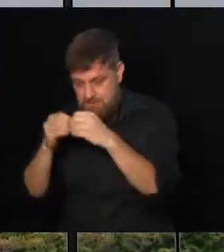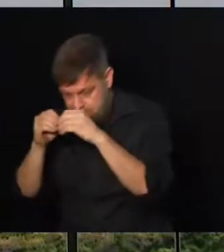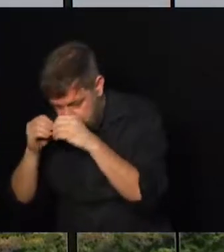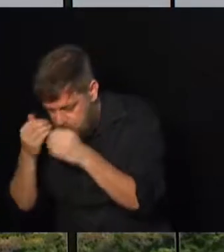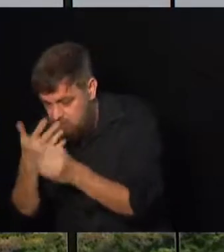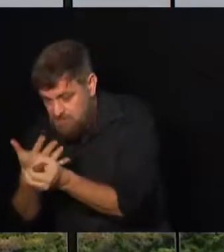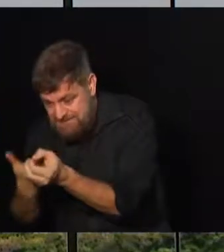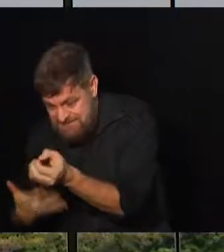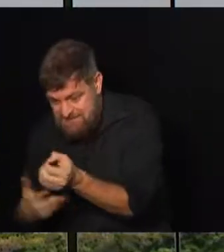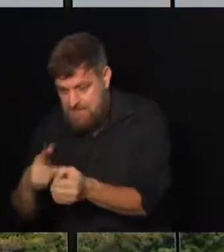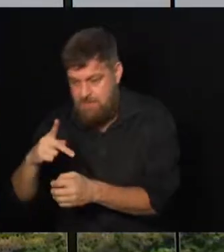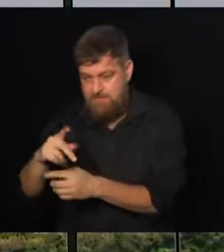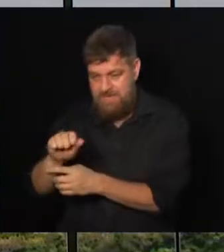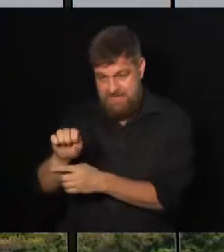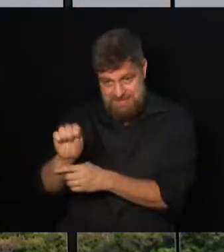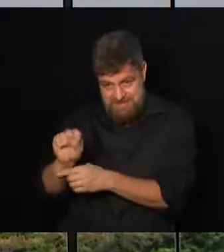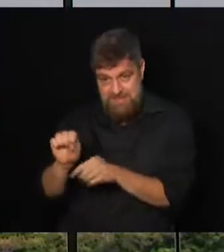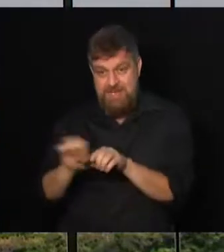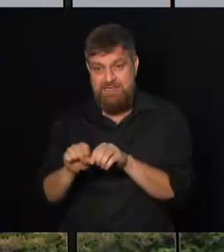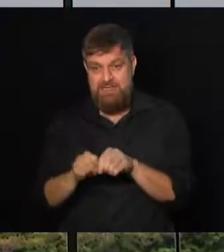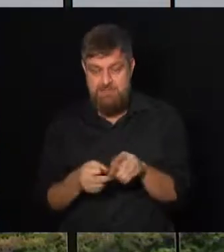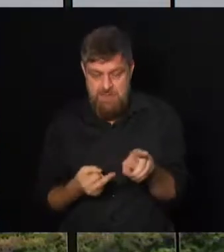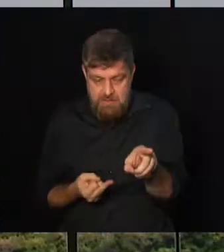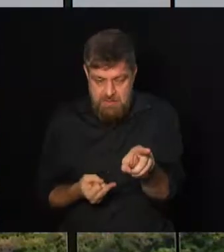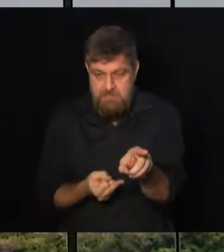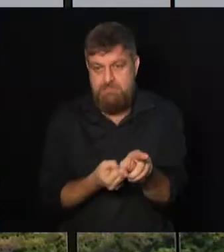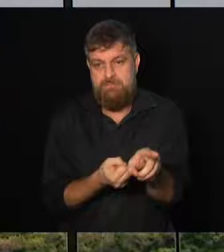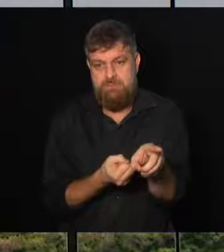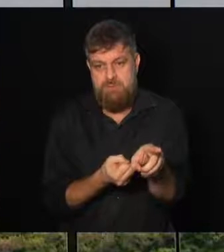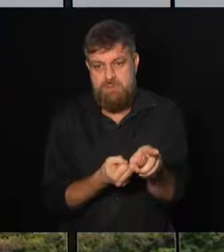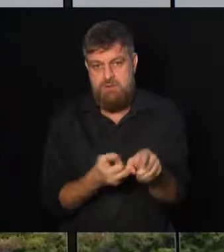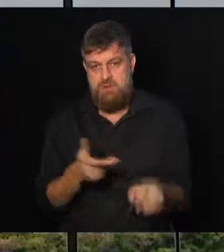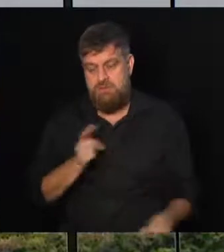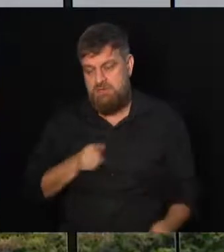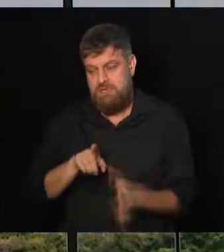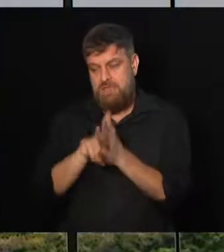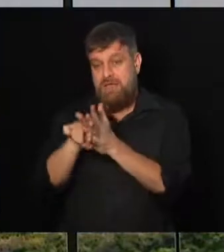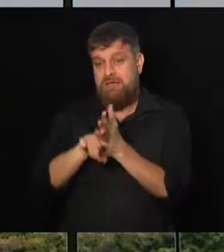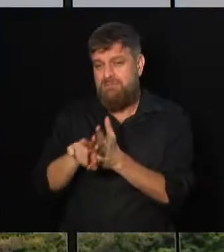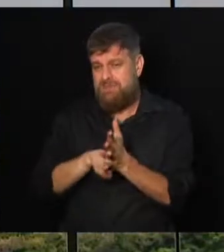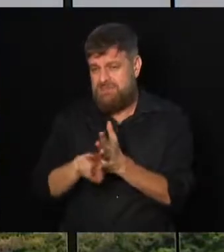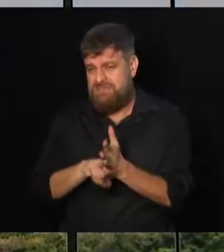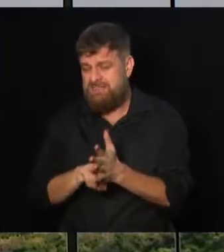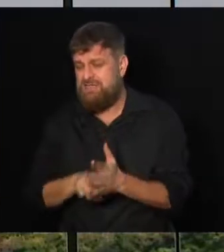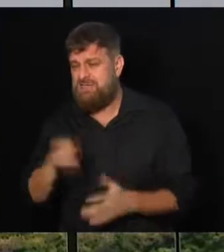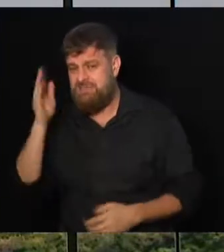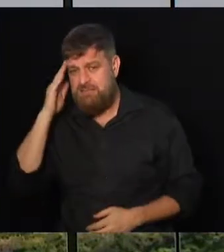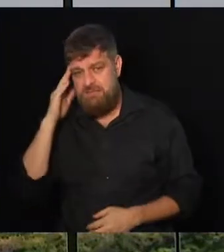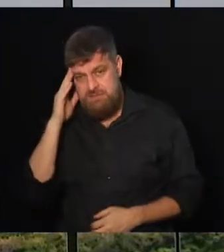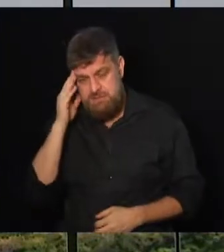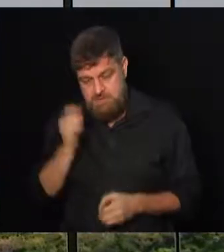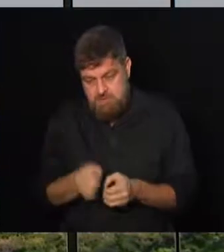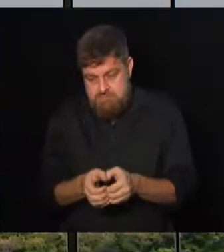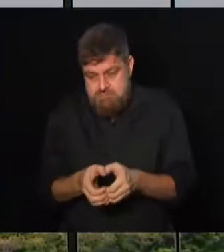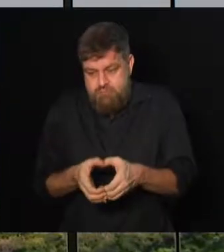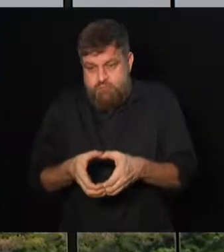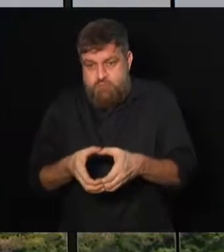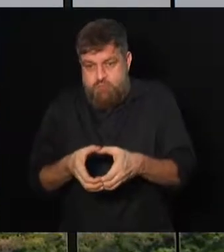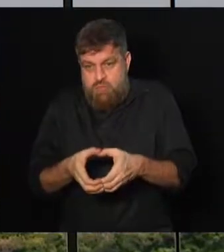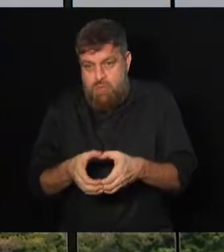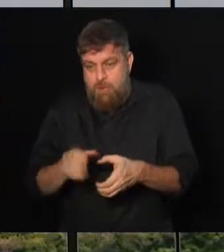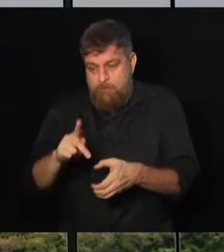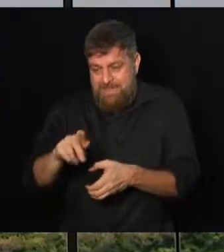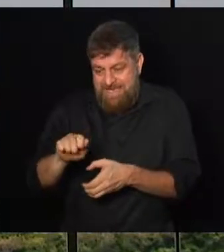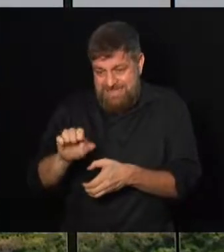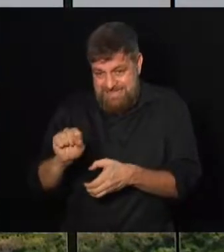exames. E, basicamente, um PSA alto tem que ver o volume da próstata que é. Se é uma próstata grande, ele vai ter um PSA alto.